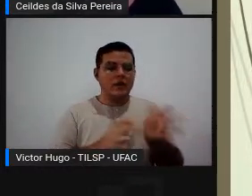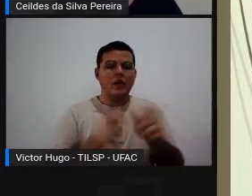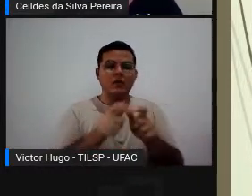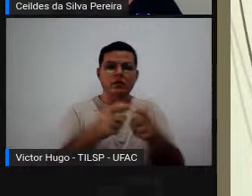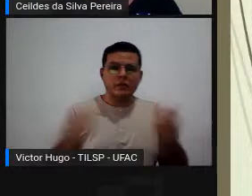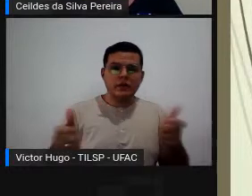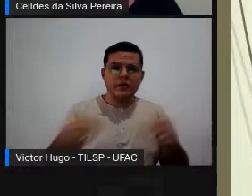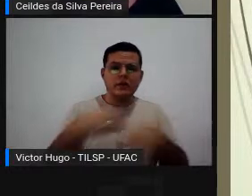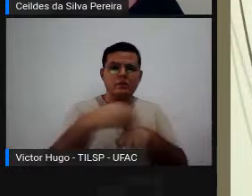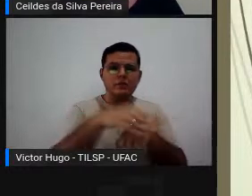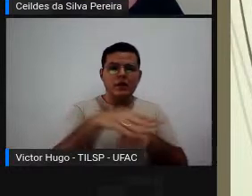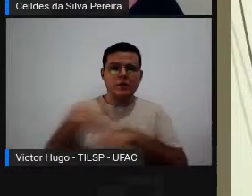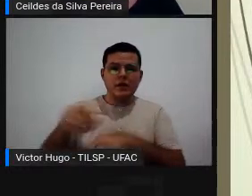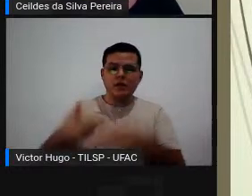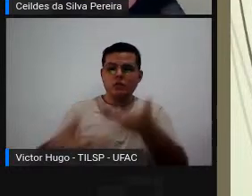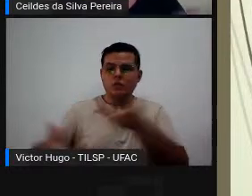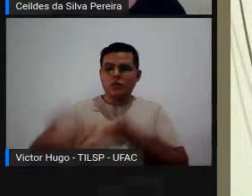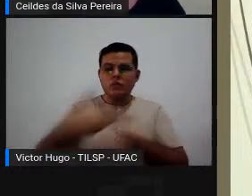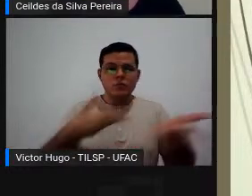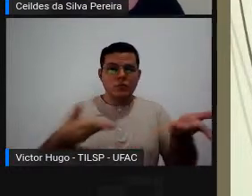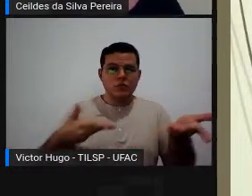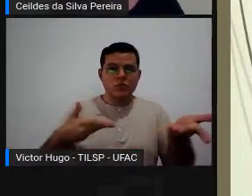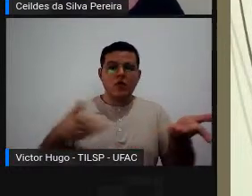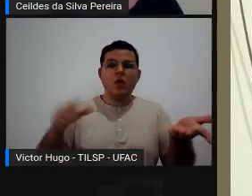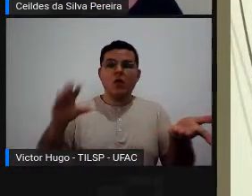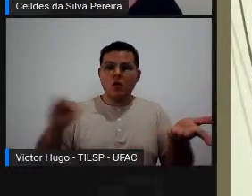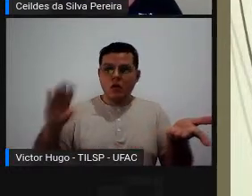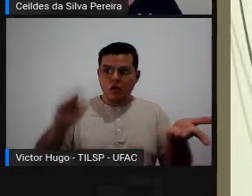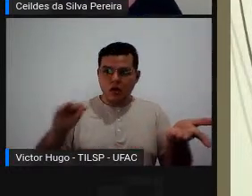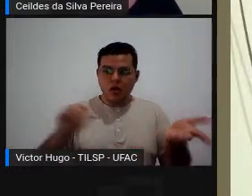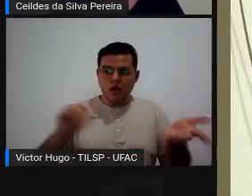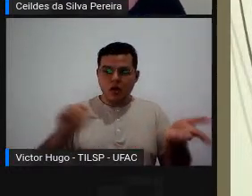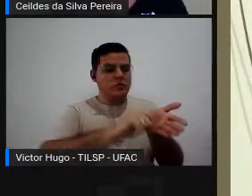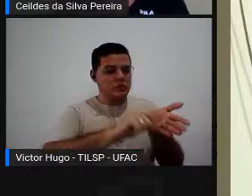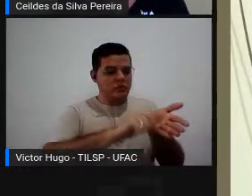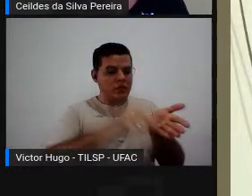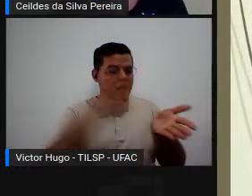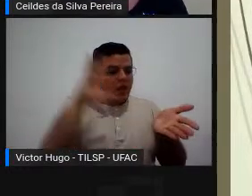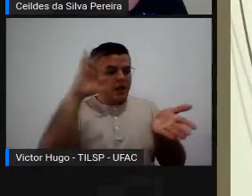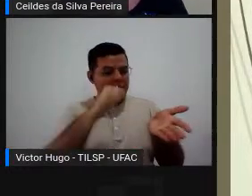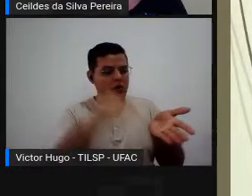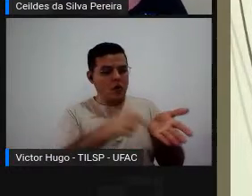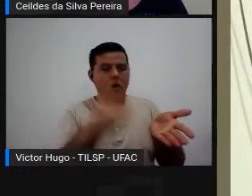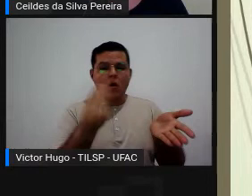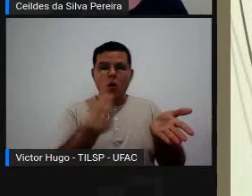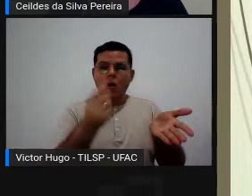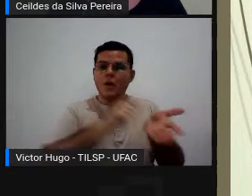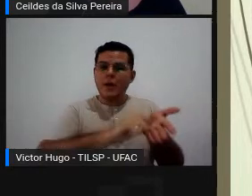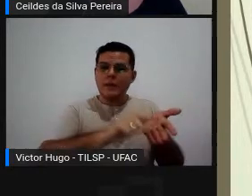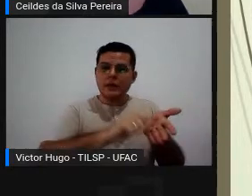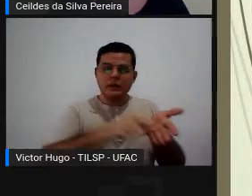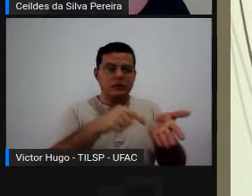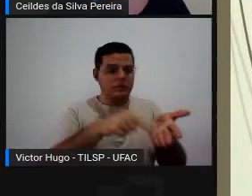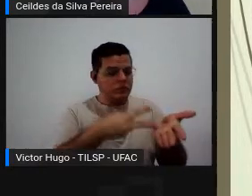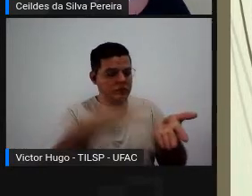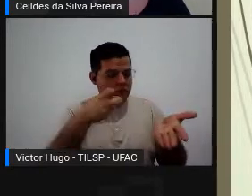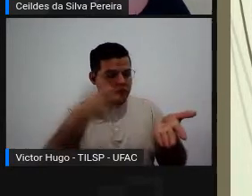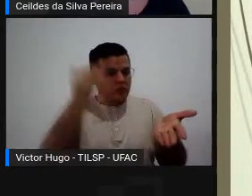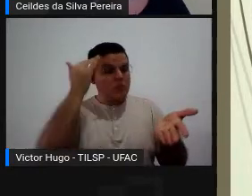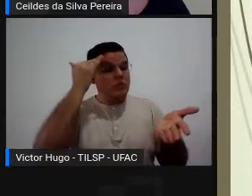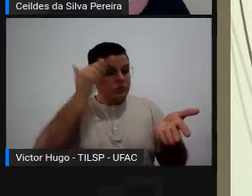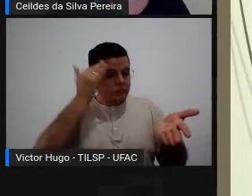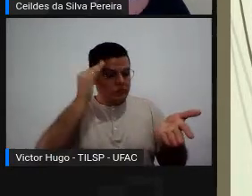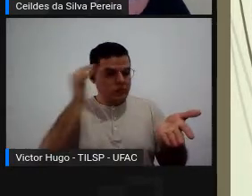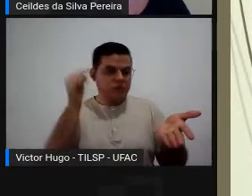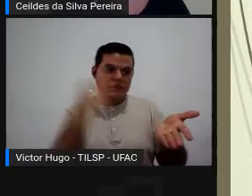escrever. Exercício, leitura do texto, aprender a escrever e aprender a pensar. Quando a gente vê essa